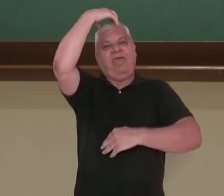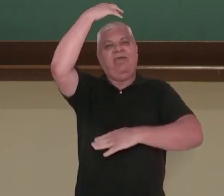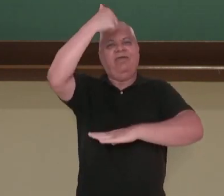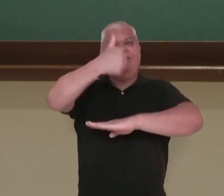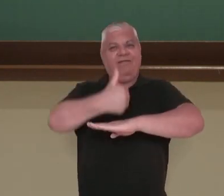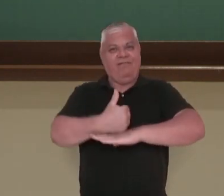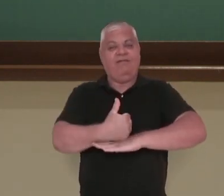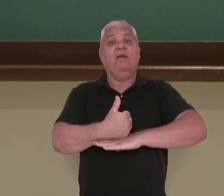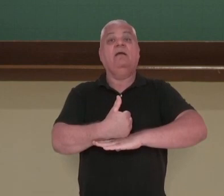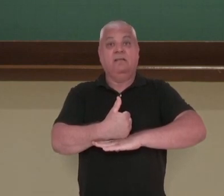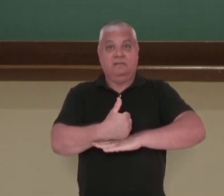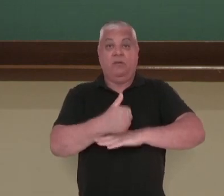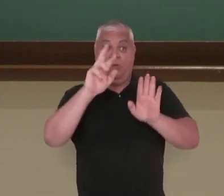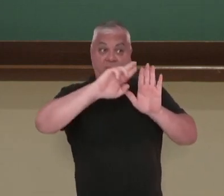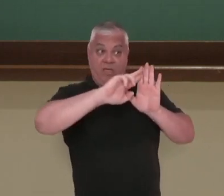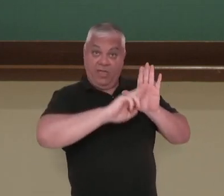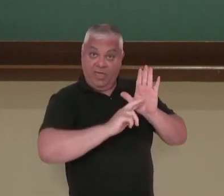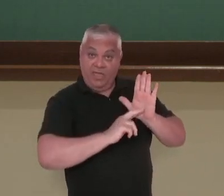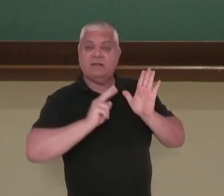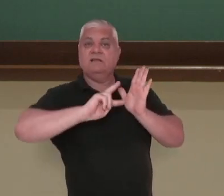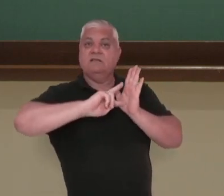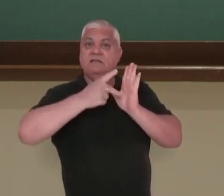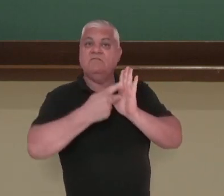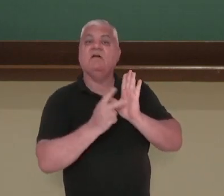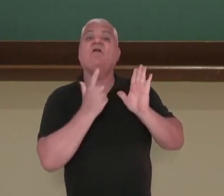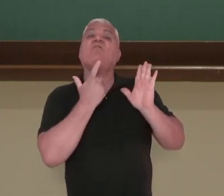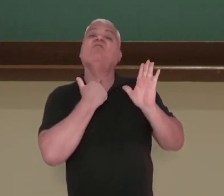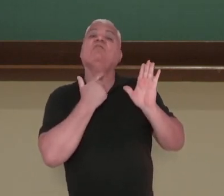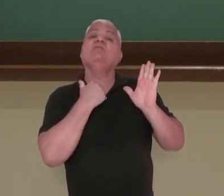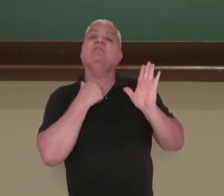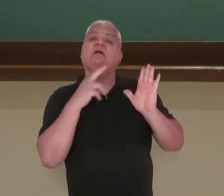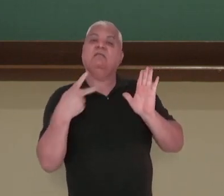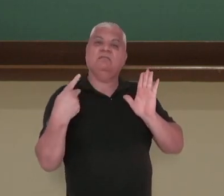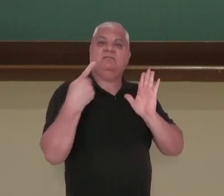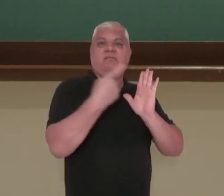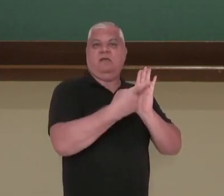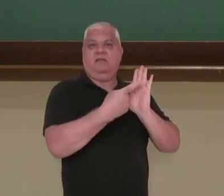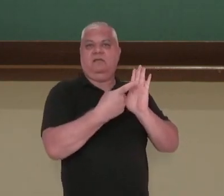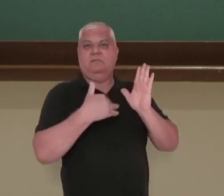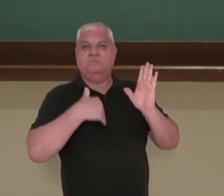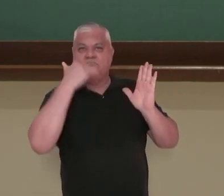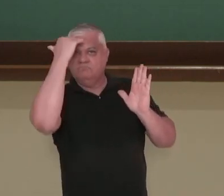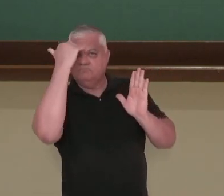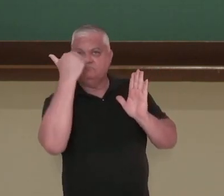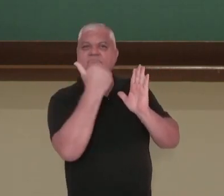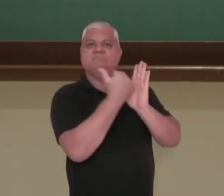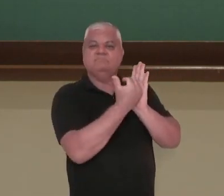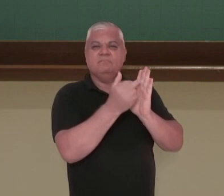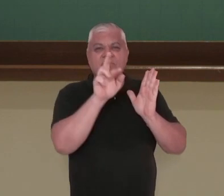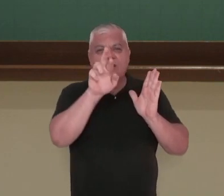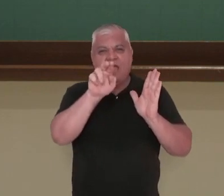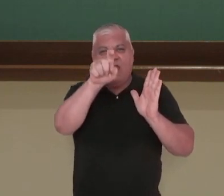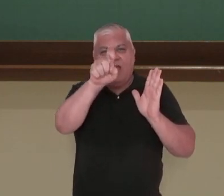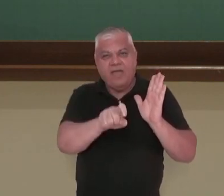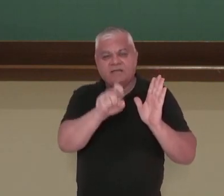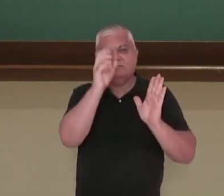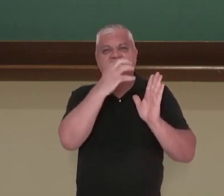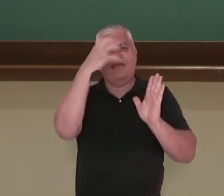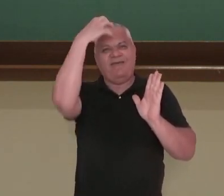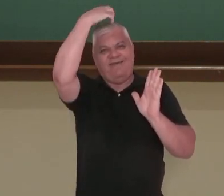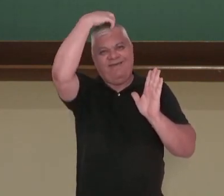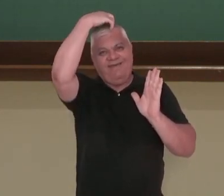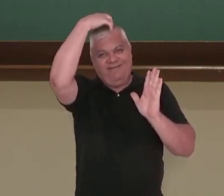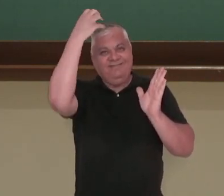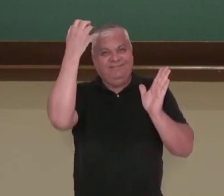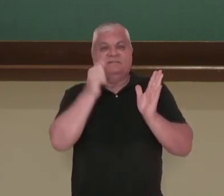da vontade real. Por isso que há essa certa associação com a palavra rex, que quer dizer rei. Tá. Hoje a